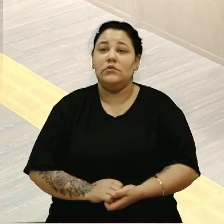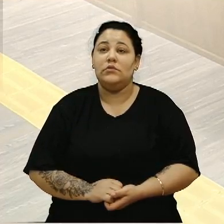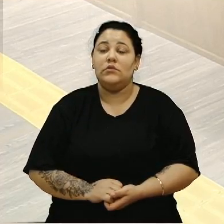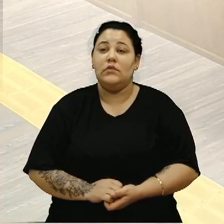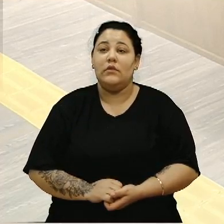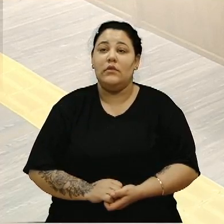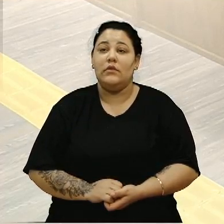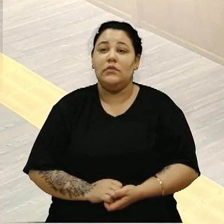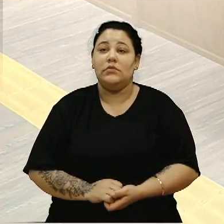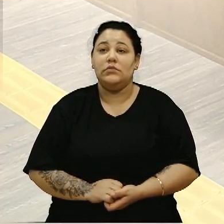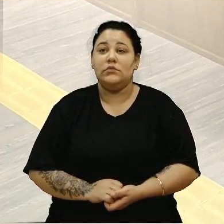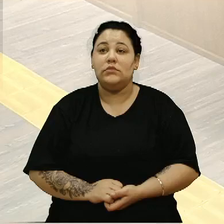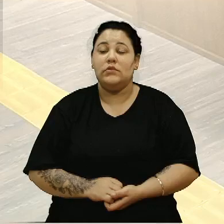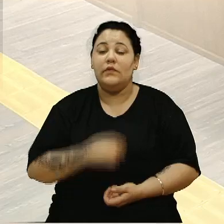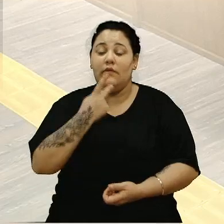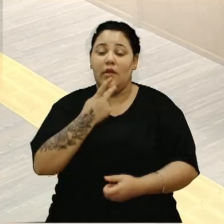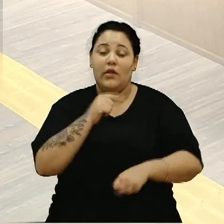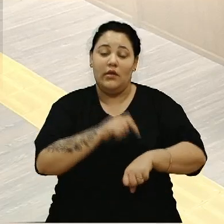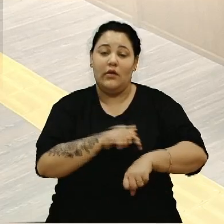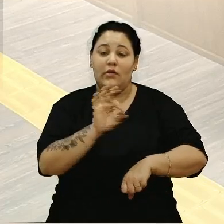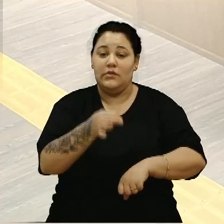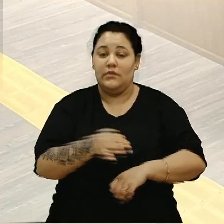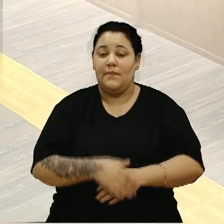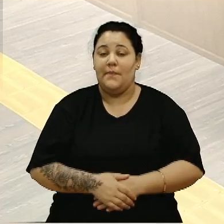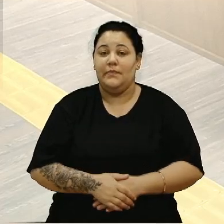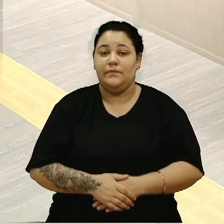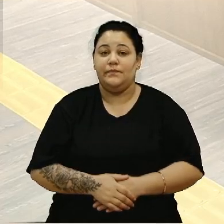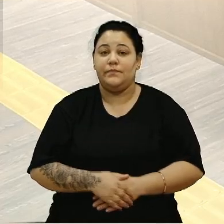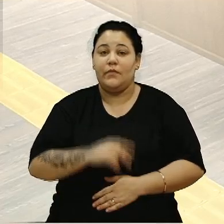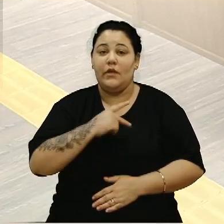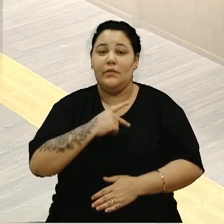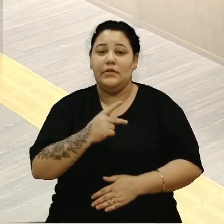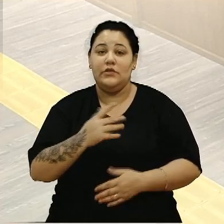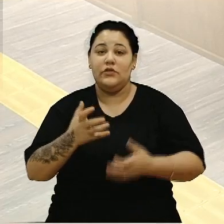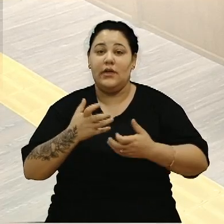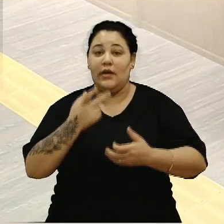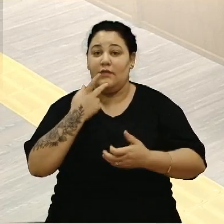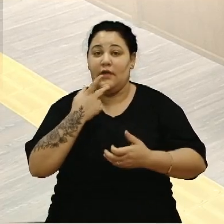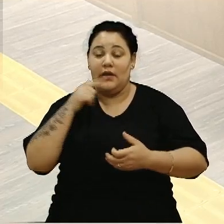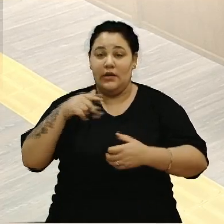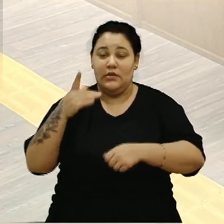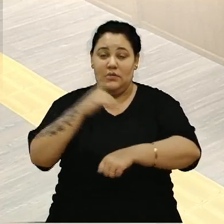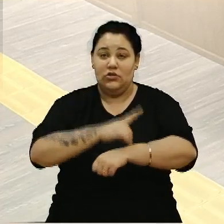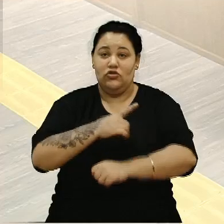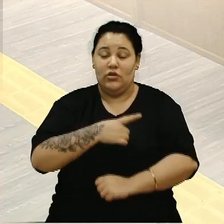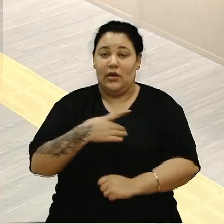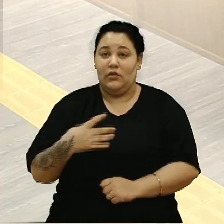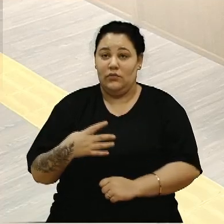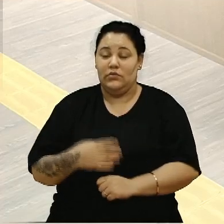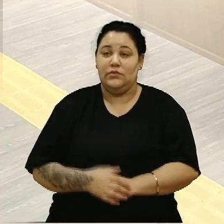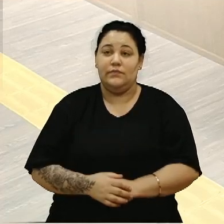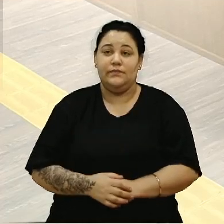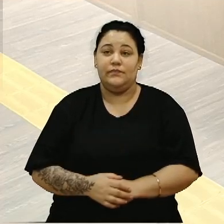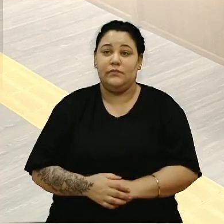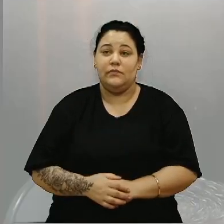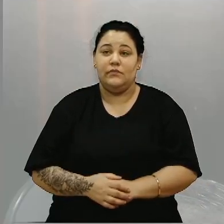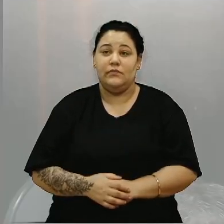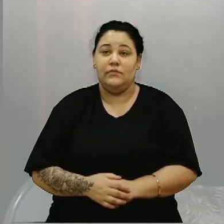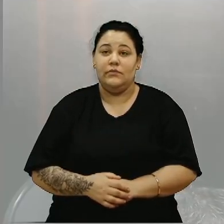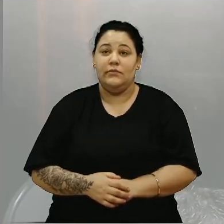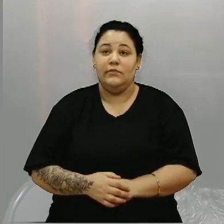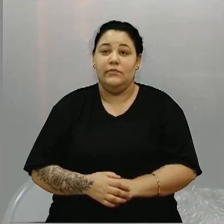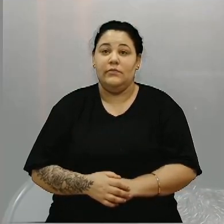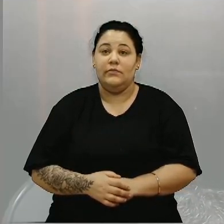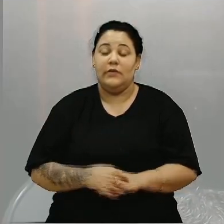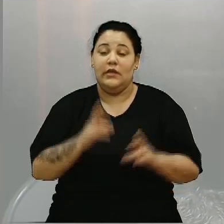Eu falei na hora certa. Presidente, eu quero dizer que esse dia 14, lá na reunião de São